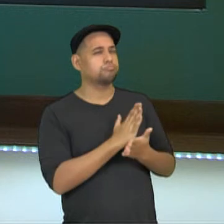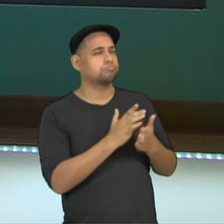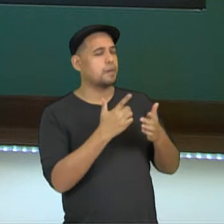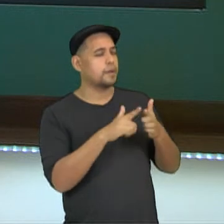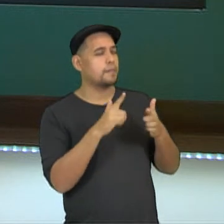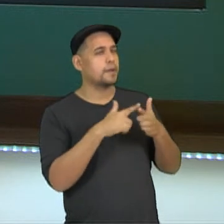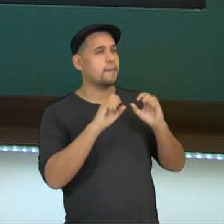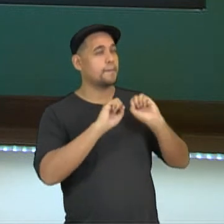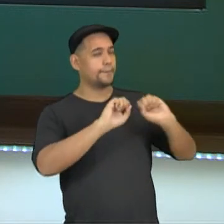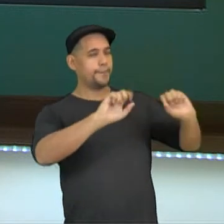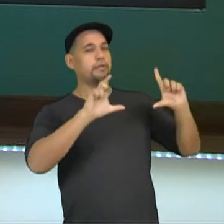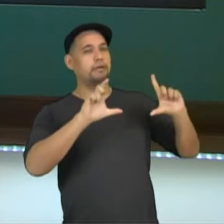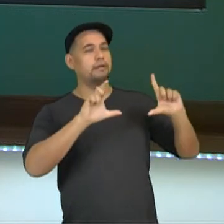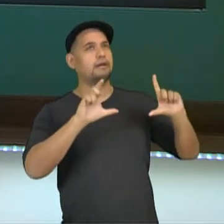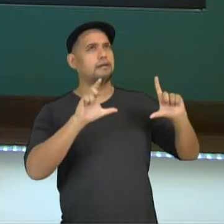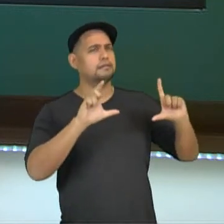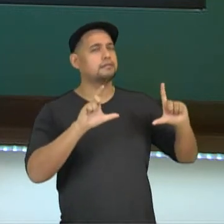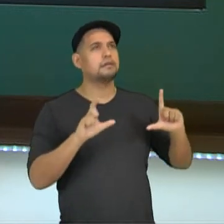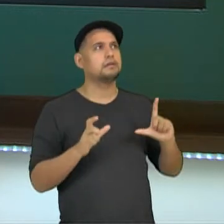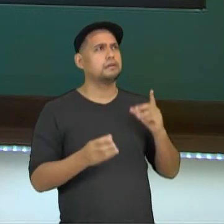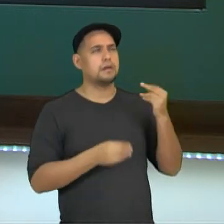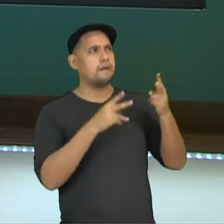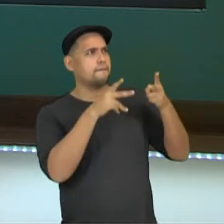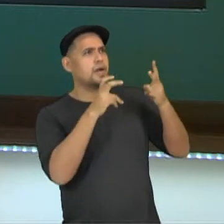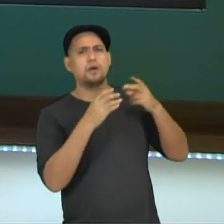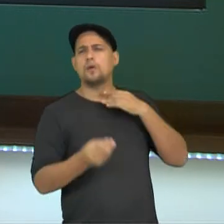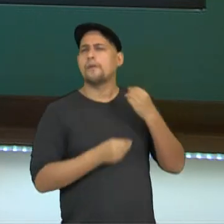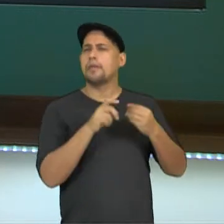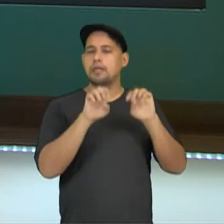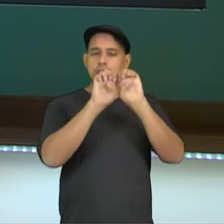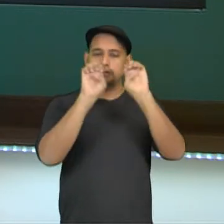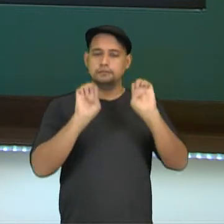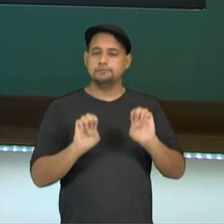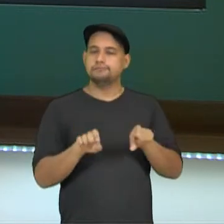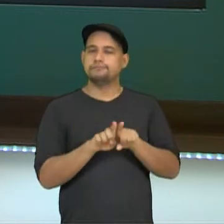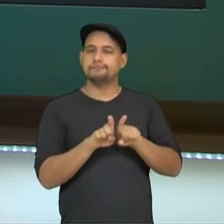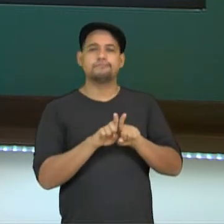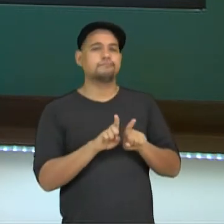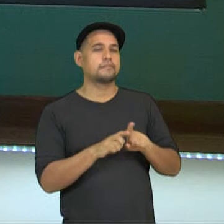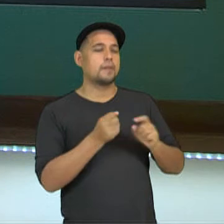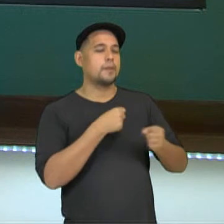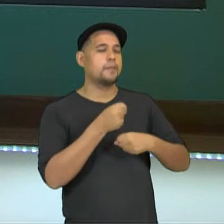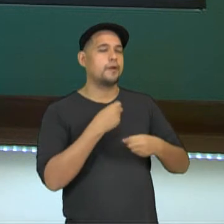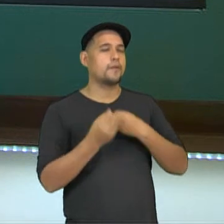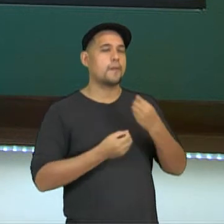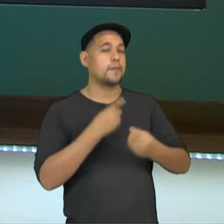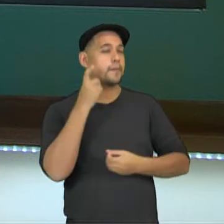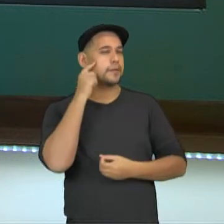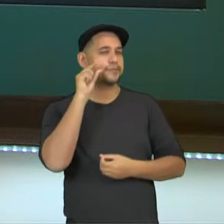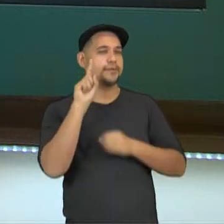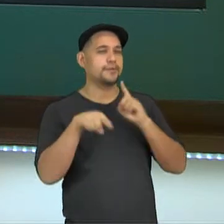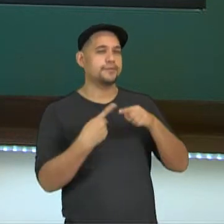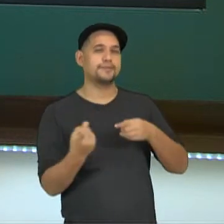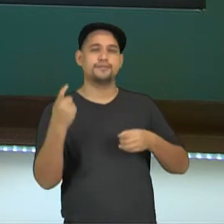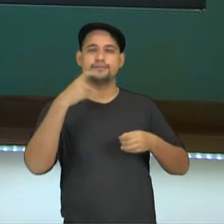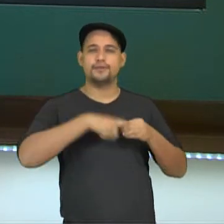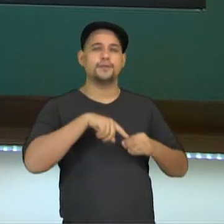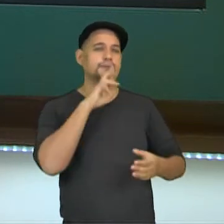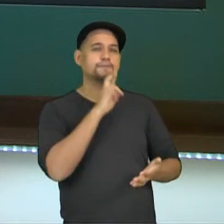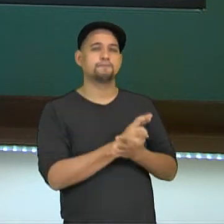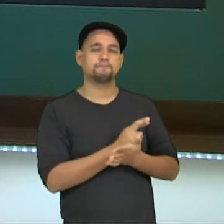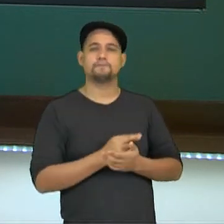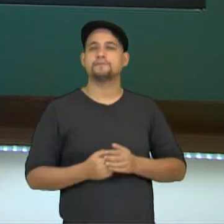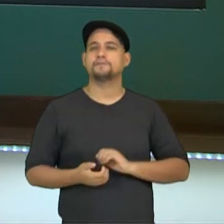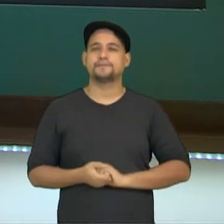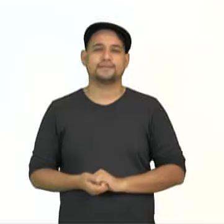Então fica a dica para você. Como que você estruturaria esta reportagem? Pensa um pouquinho que eu volto já respondendo